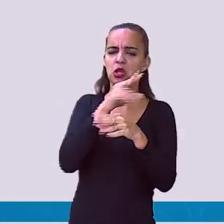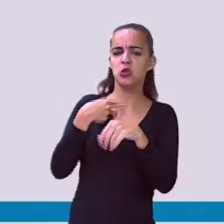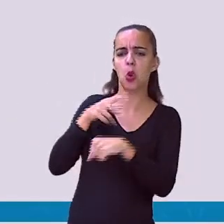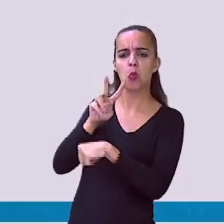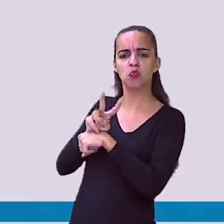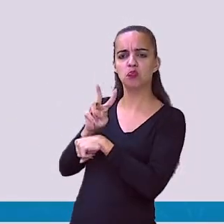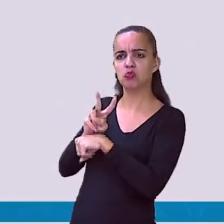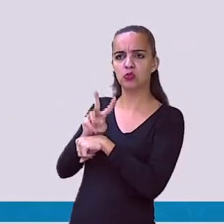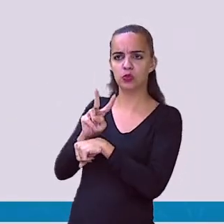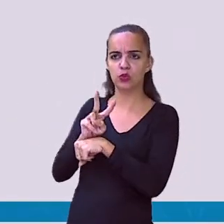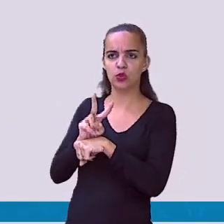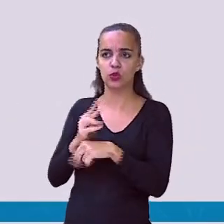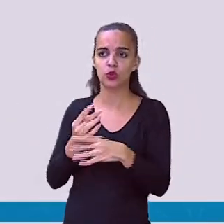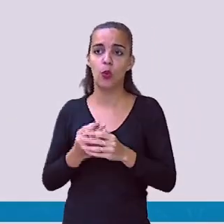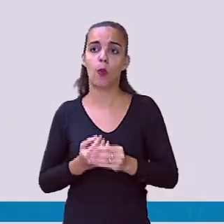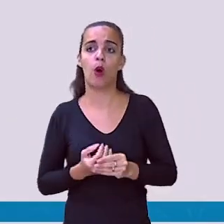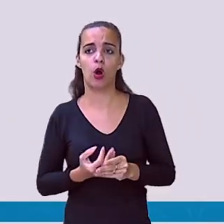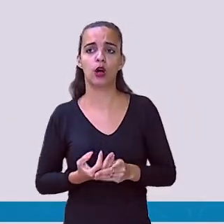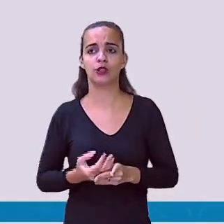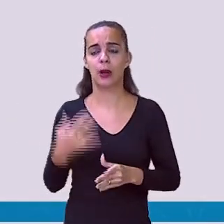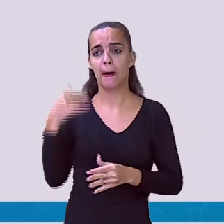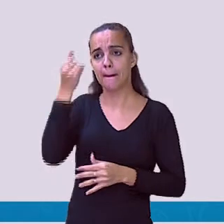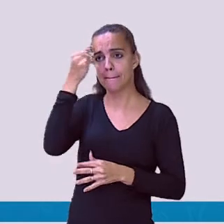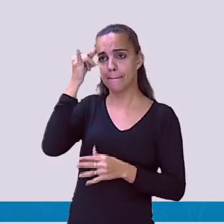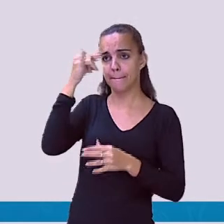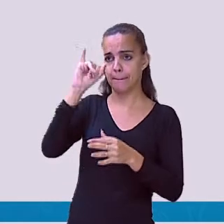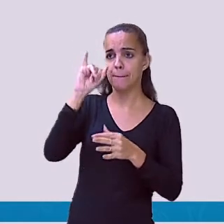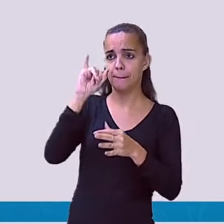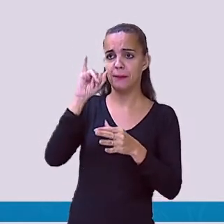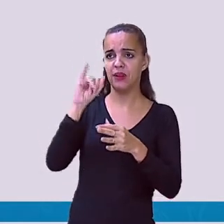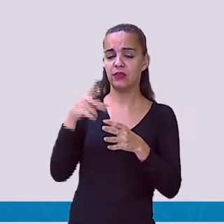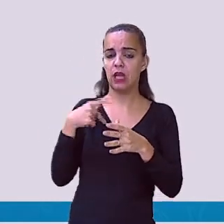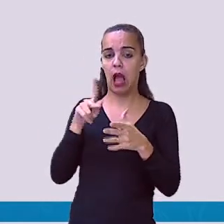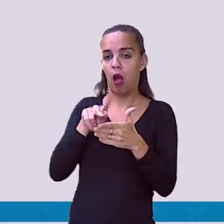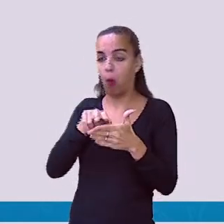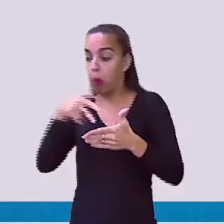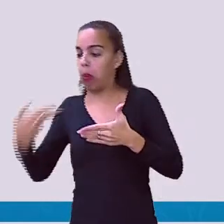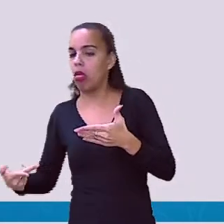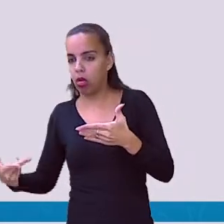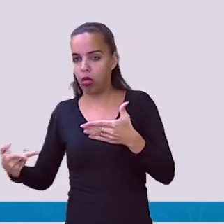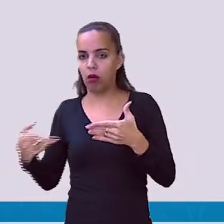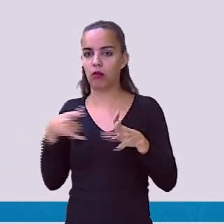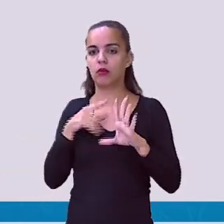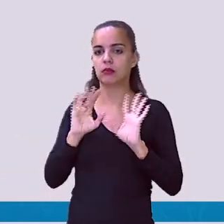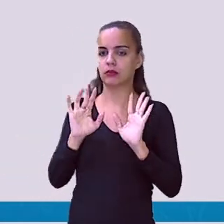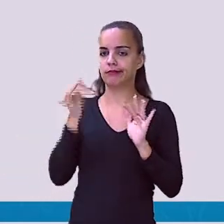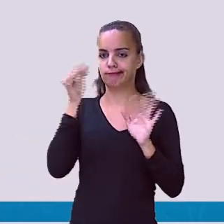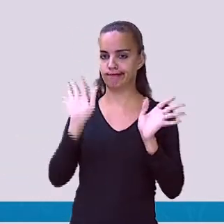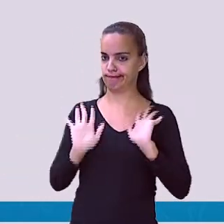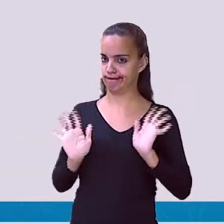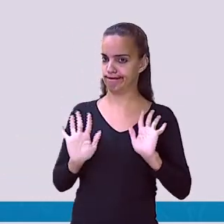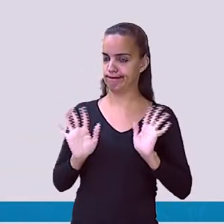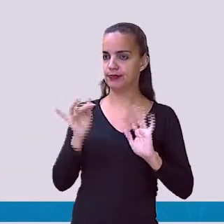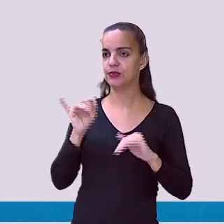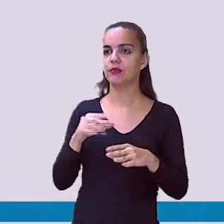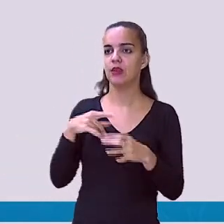prendeu aqui esse frasco para evitar acidente, tá? E aqui embaixo tem